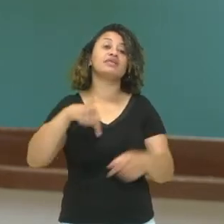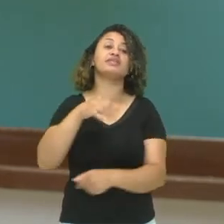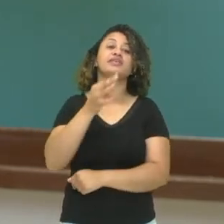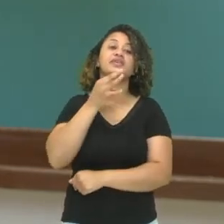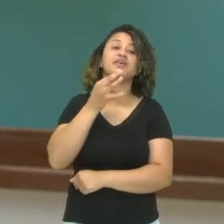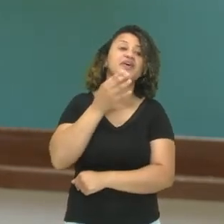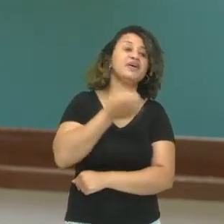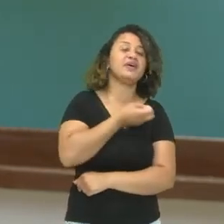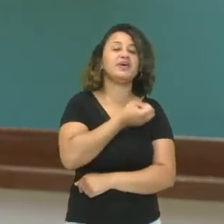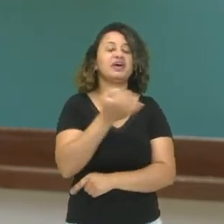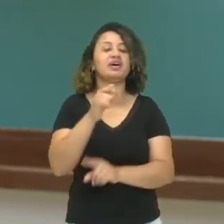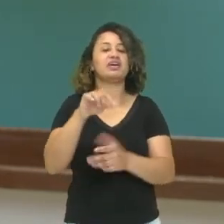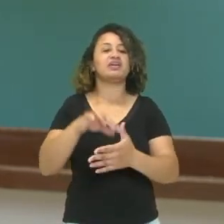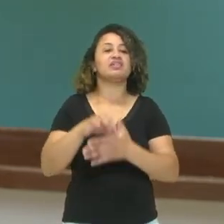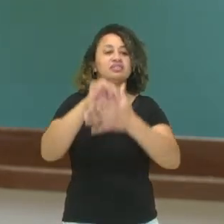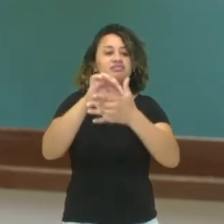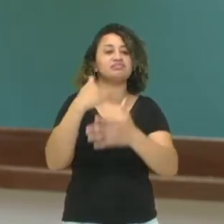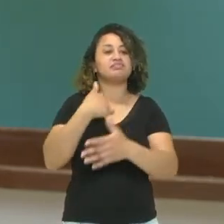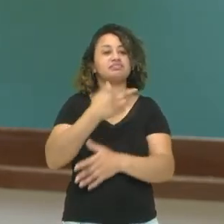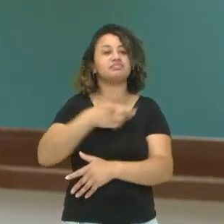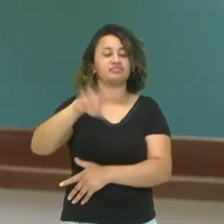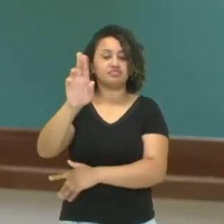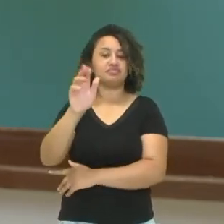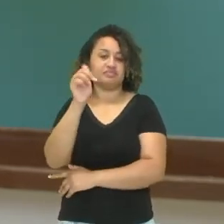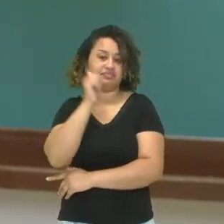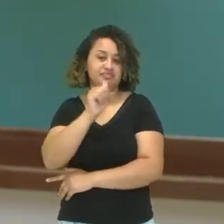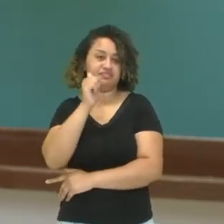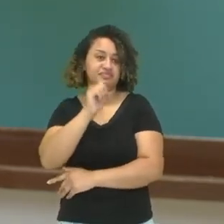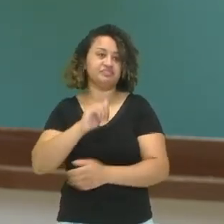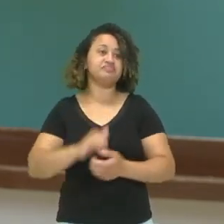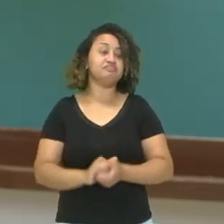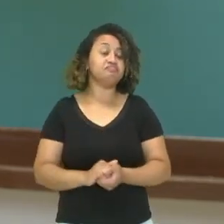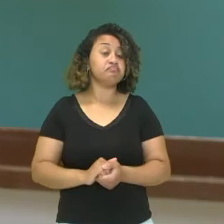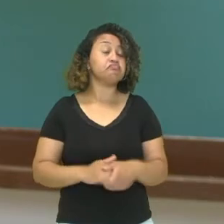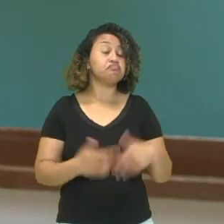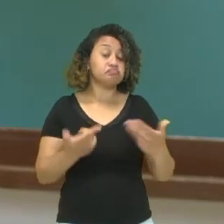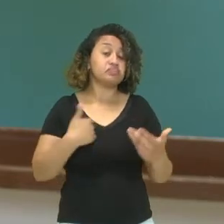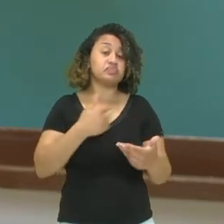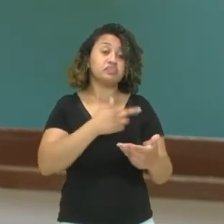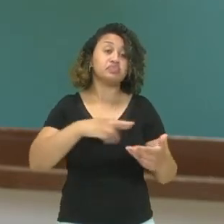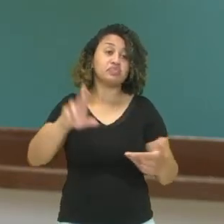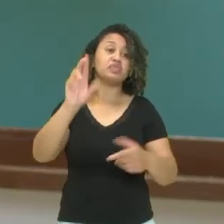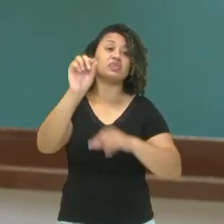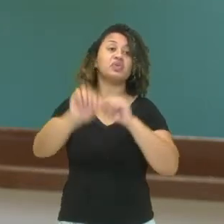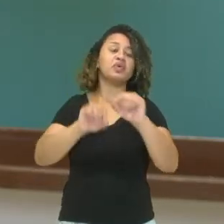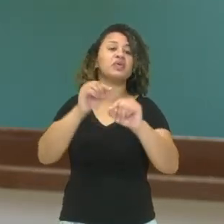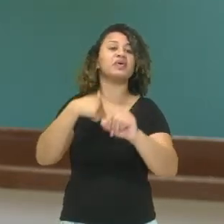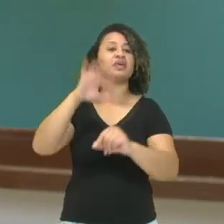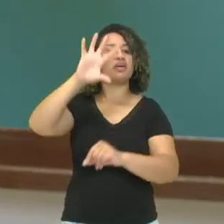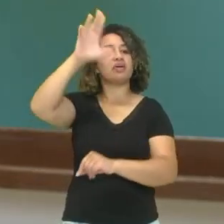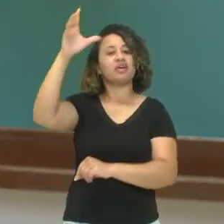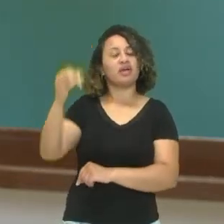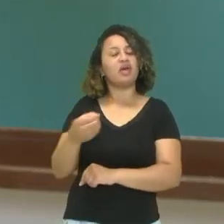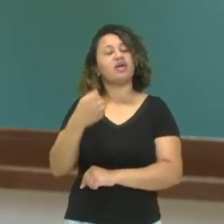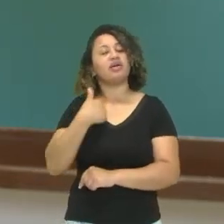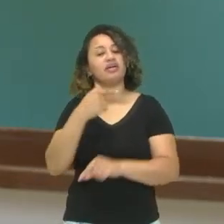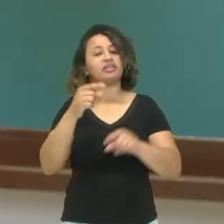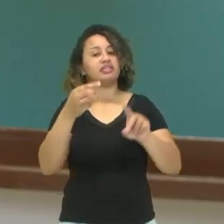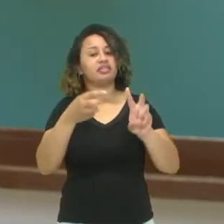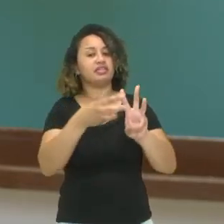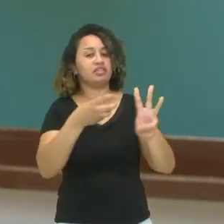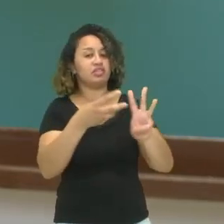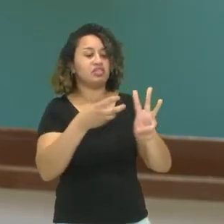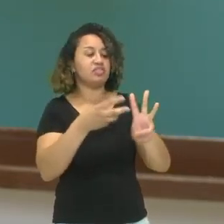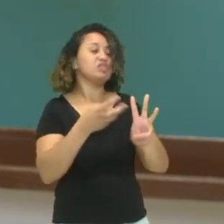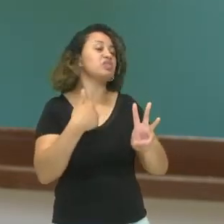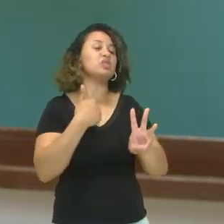algumas lideranças religiosas femininas. Nas religiões de matriz africana e indígena, não há restrição quanto às mulheres ocuparem o